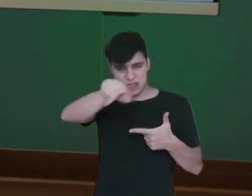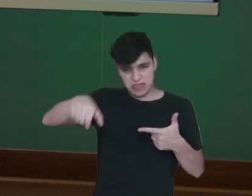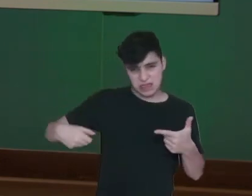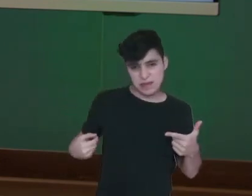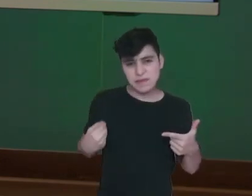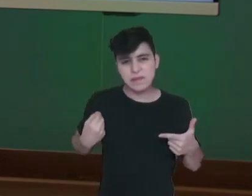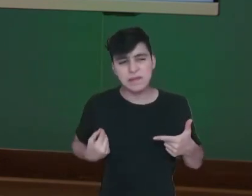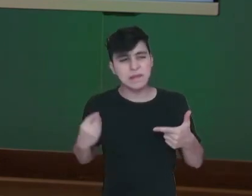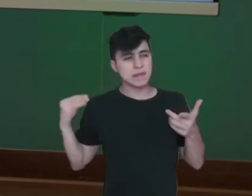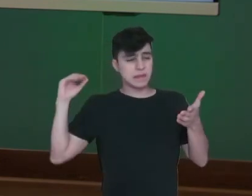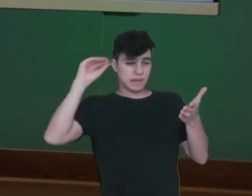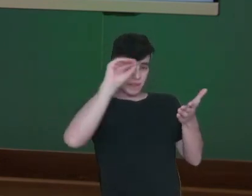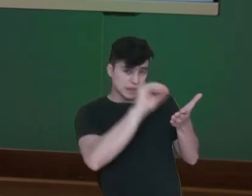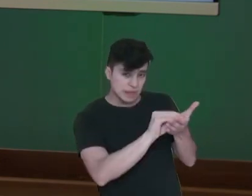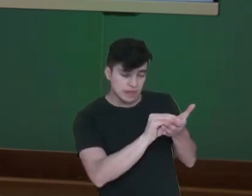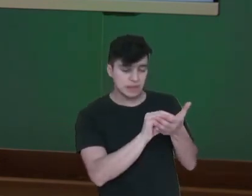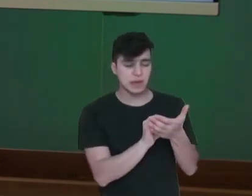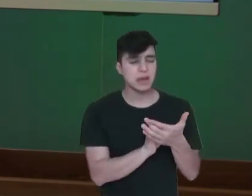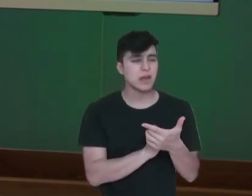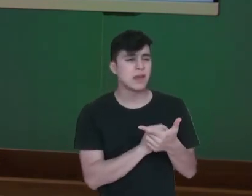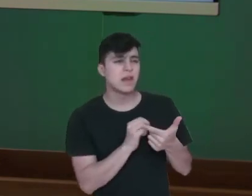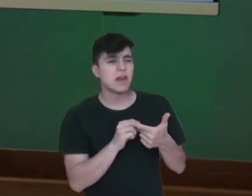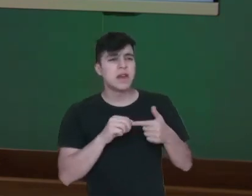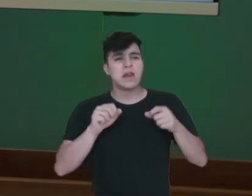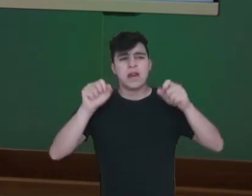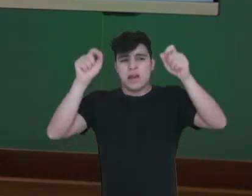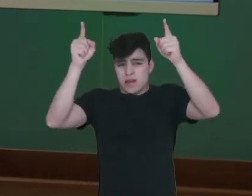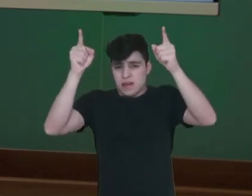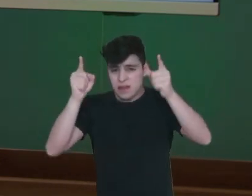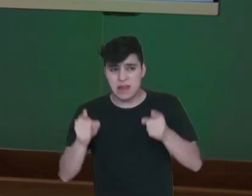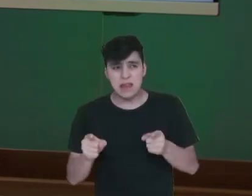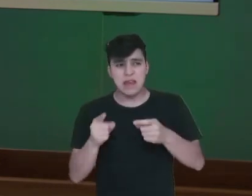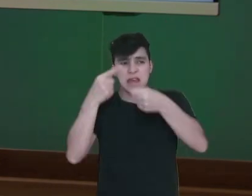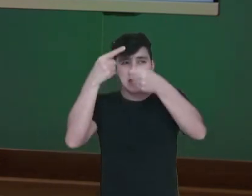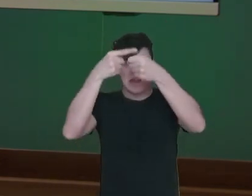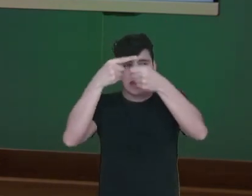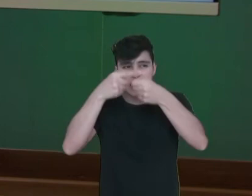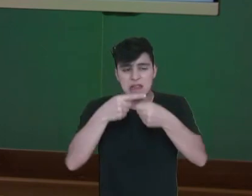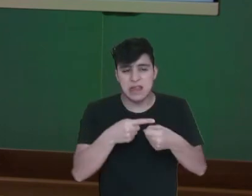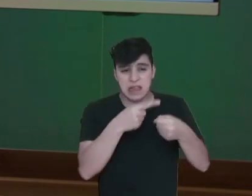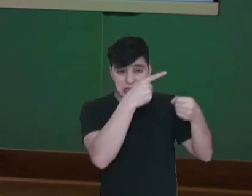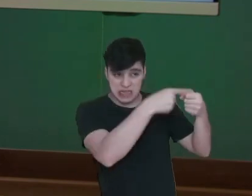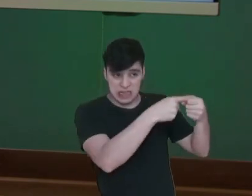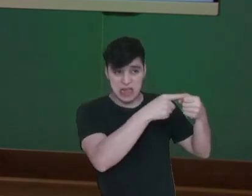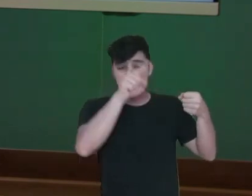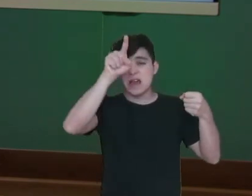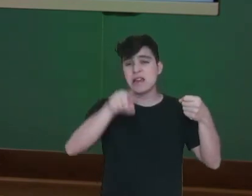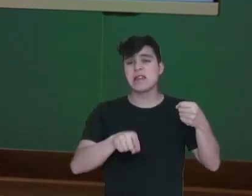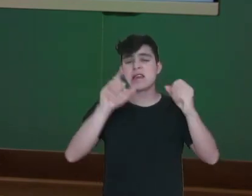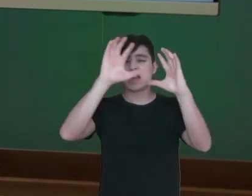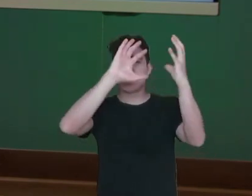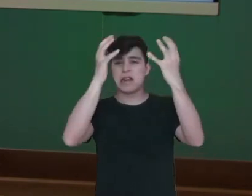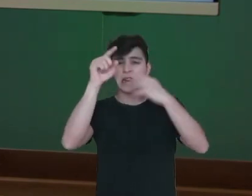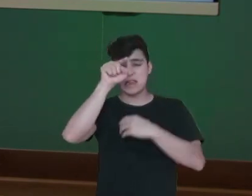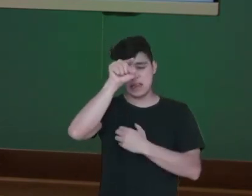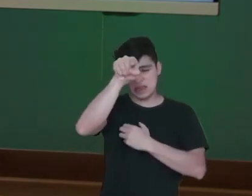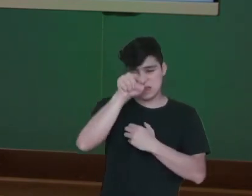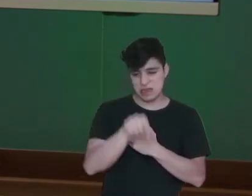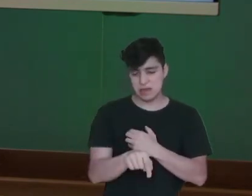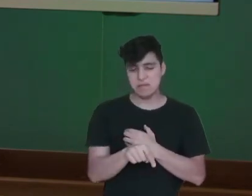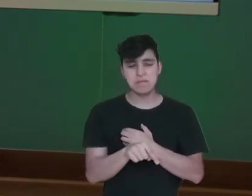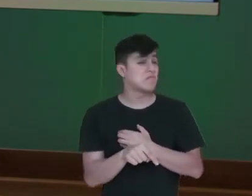mora. Em seguida, você vai indicar os climas e as principais características climáticas. Qual clima ou quais